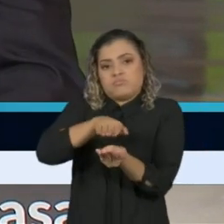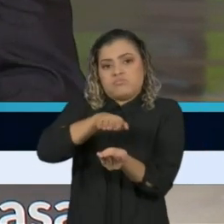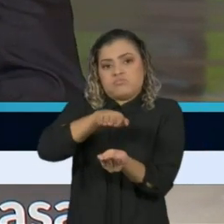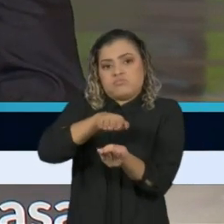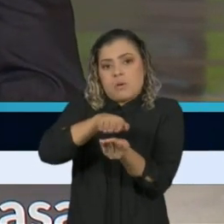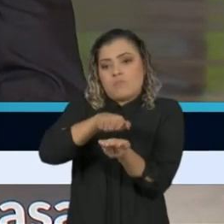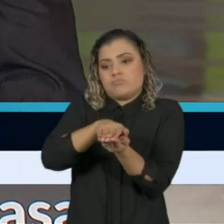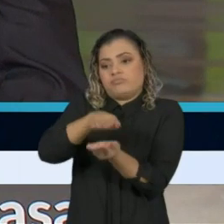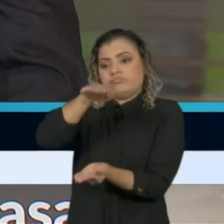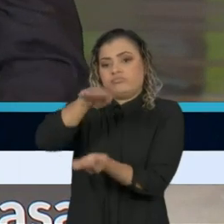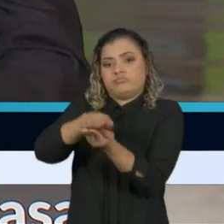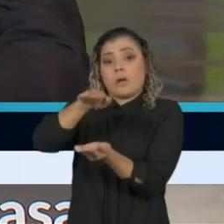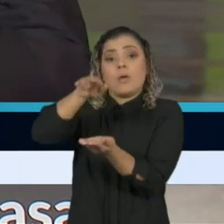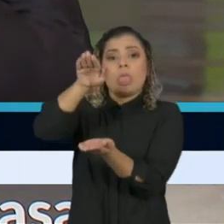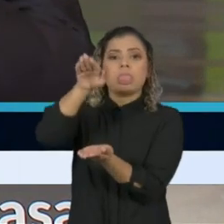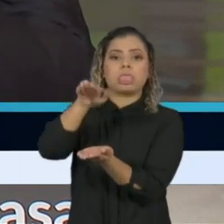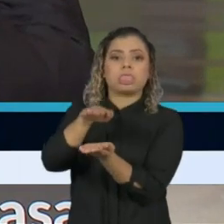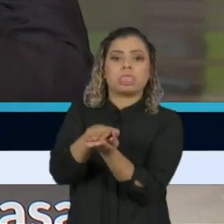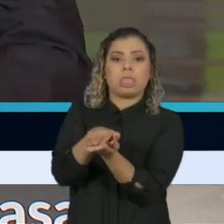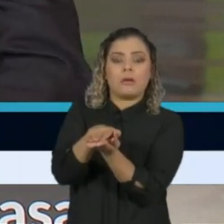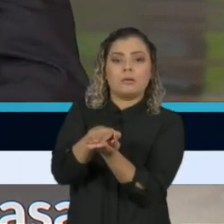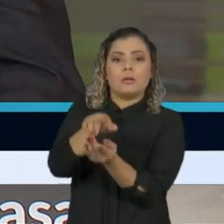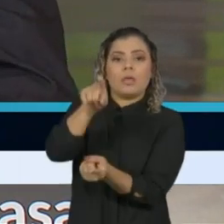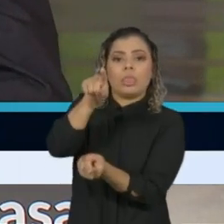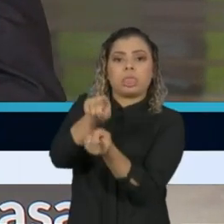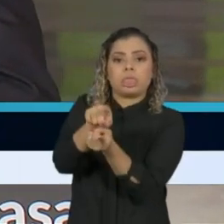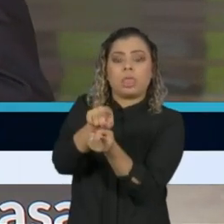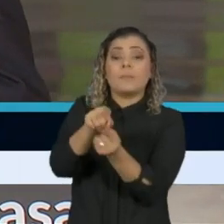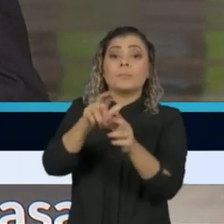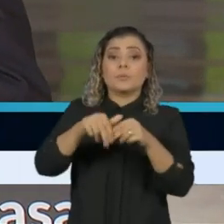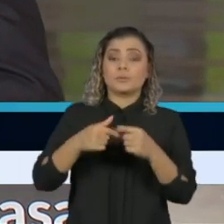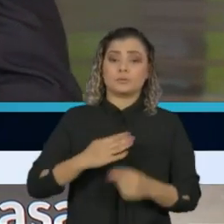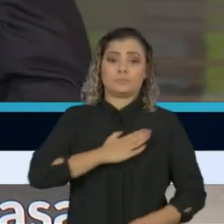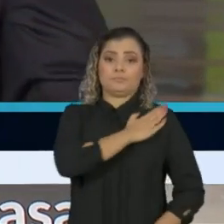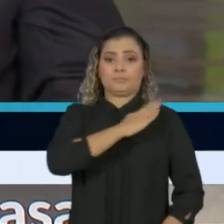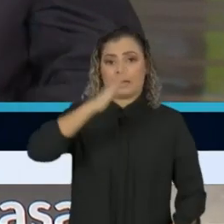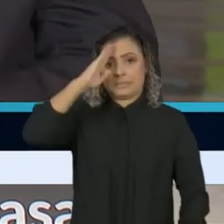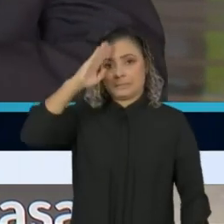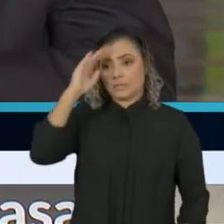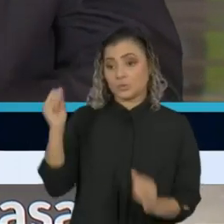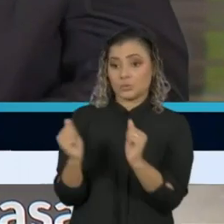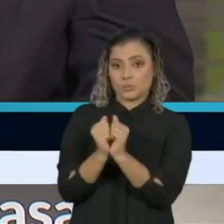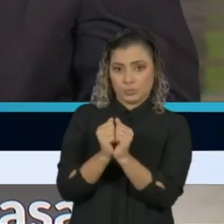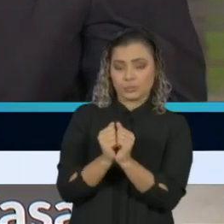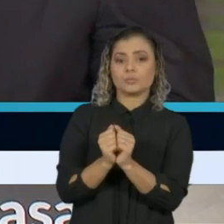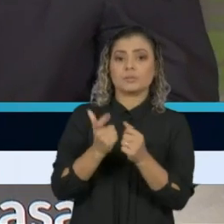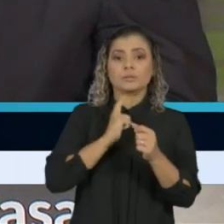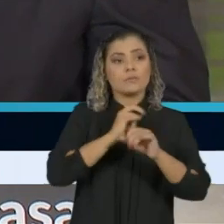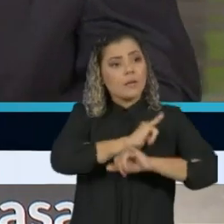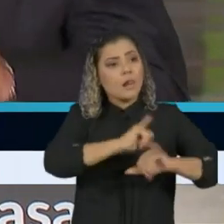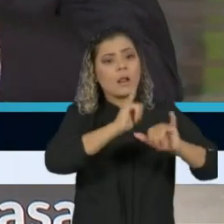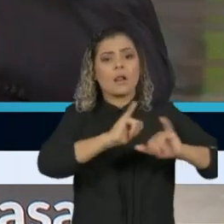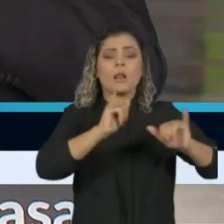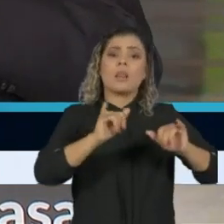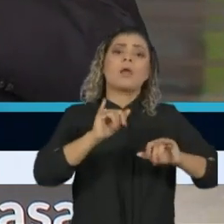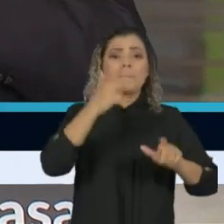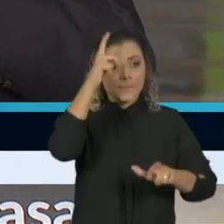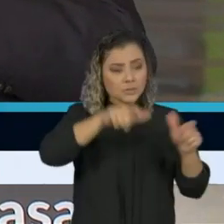nossos estoques. Nós fizemos uma campanha junto ao Exército e tivemos uma série de doadores e